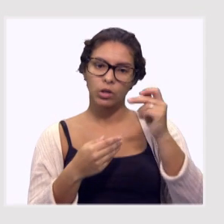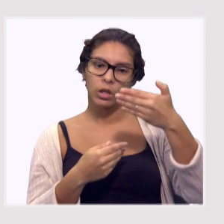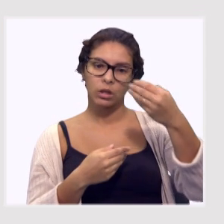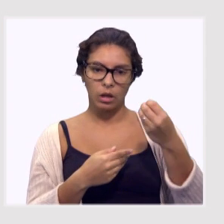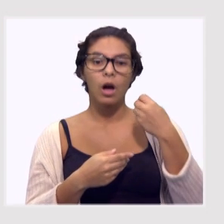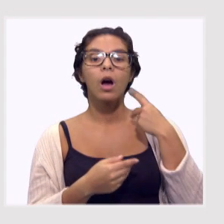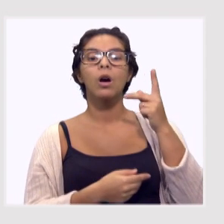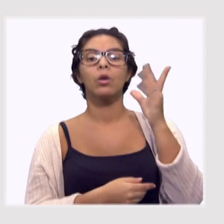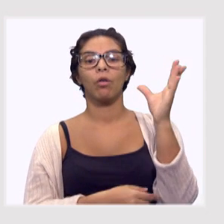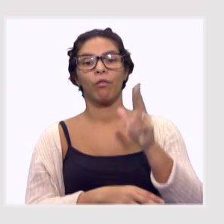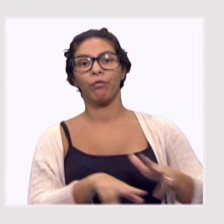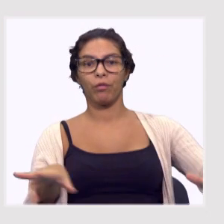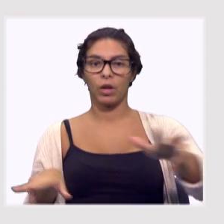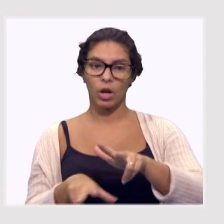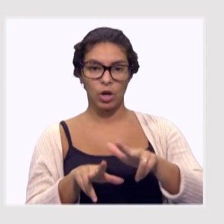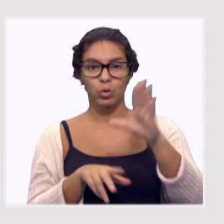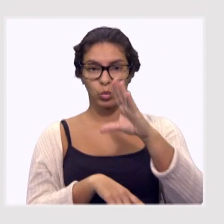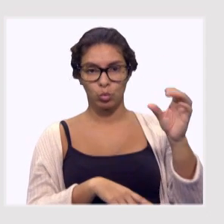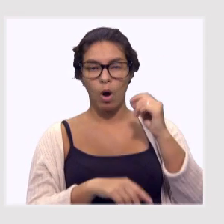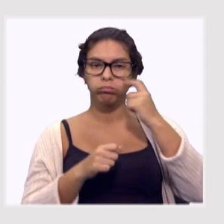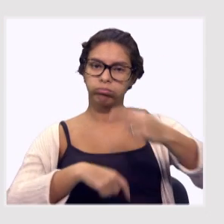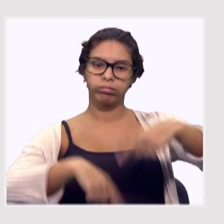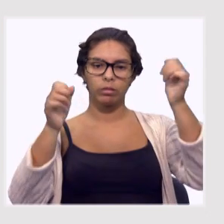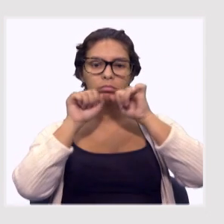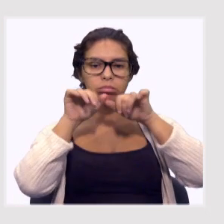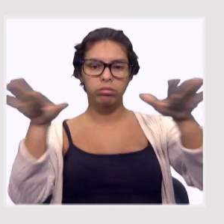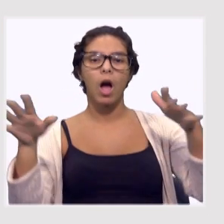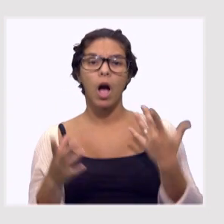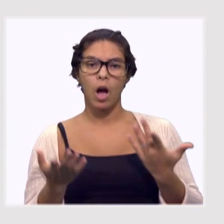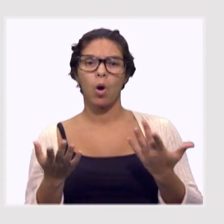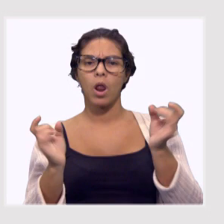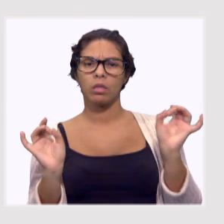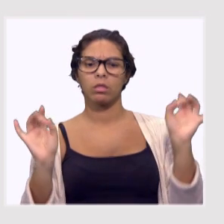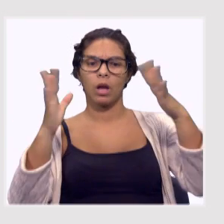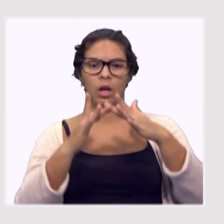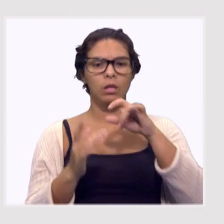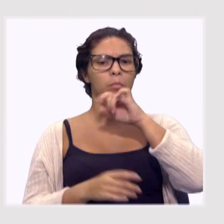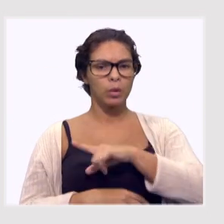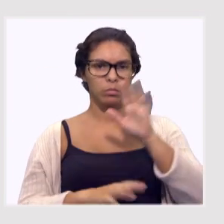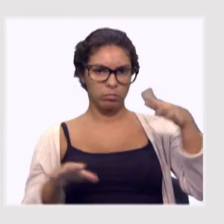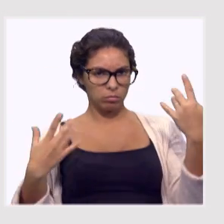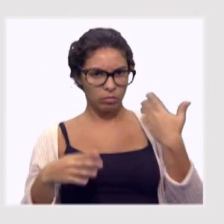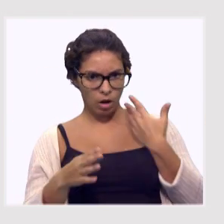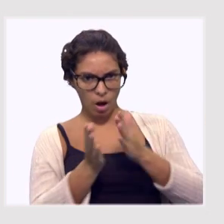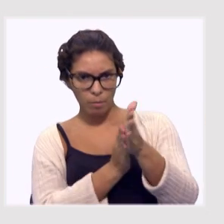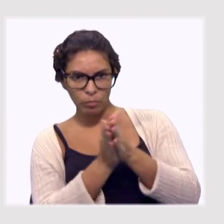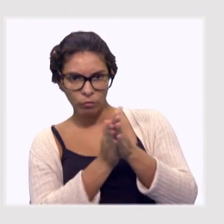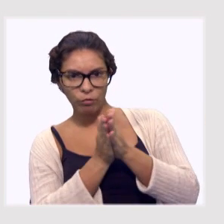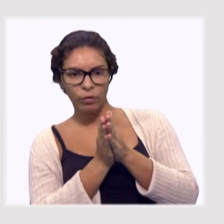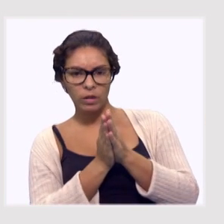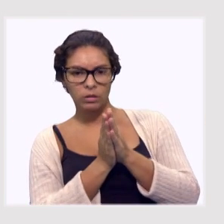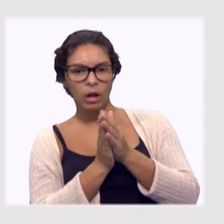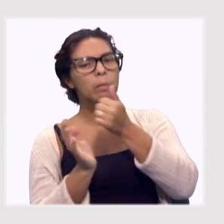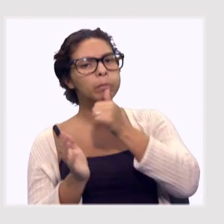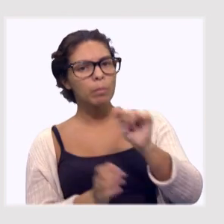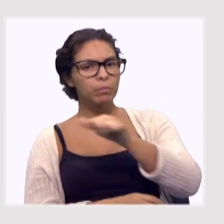Finalmente, o vídeo do João é divulgado e em pouco tempo torna-se viral. Mas agora que está online, será que qualquer pessoa pode utilizá-lo